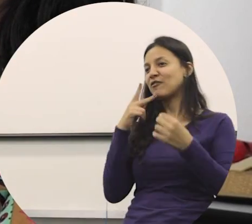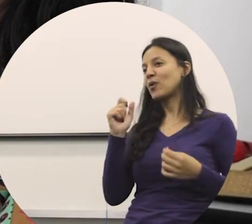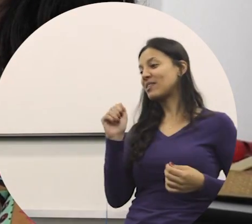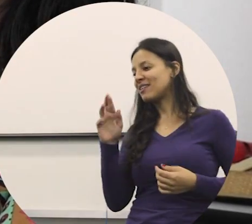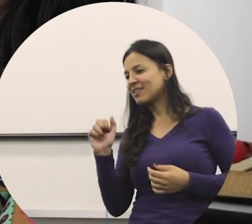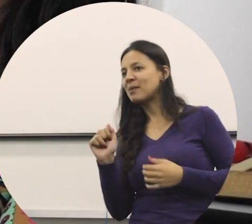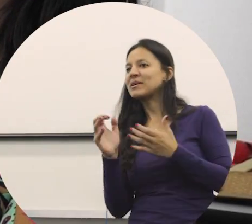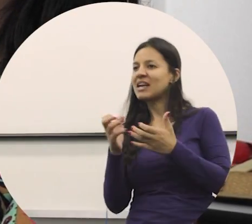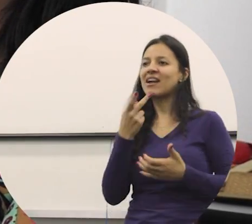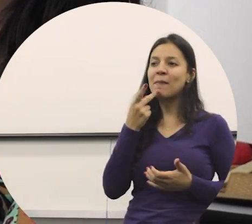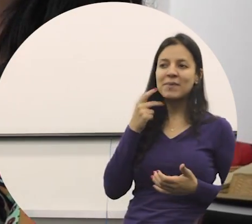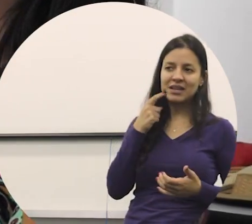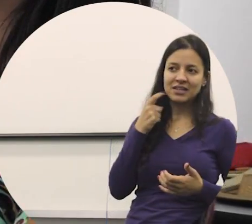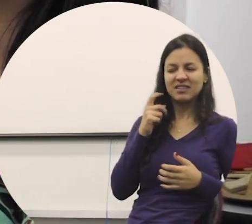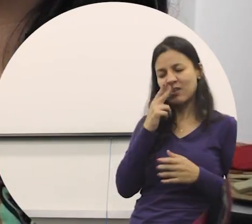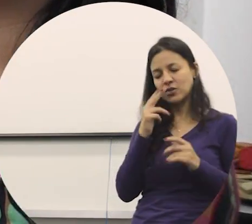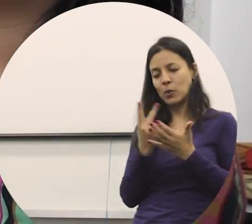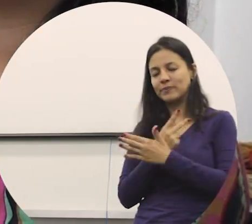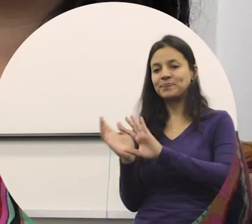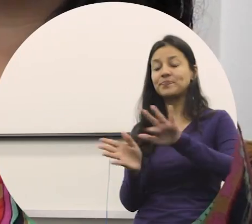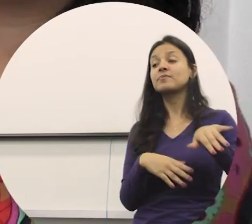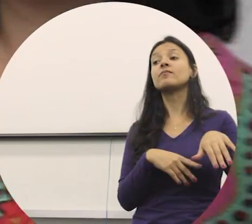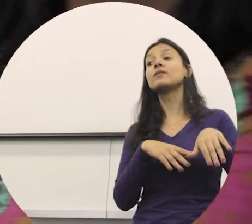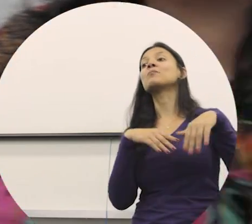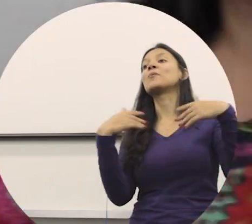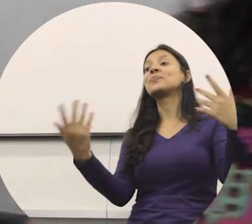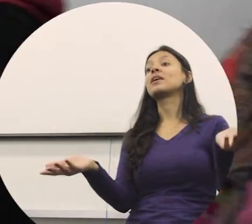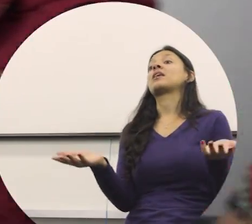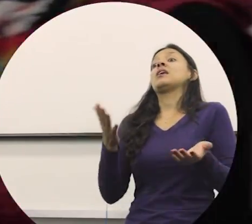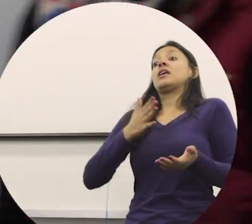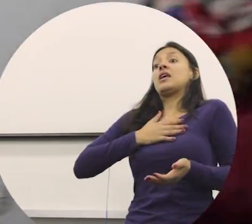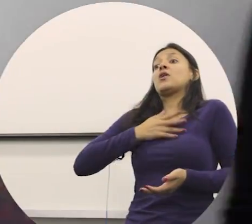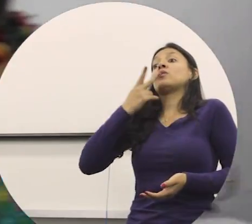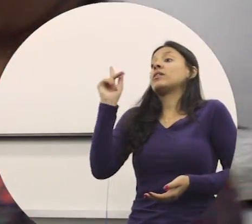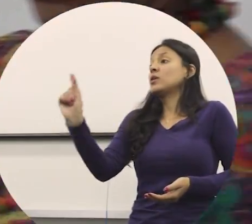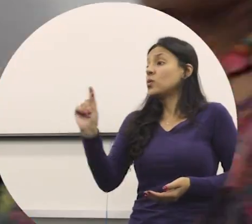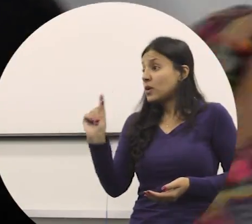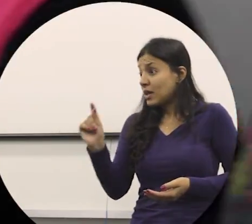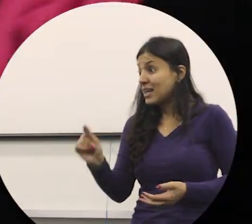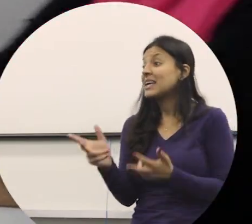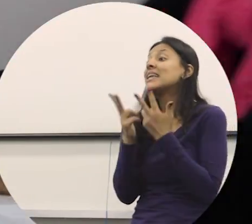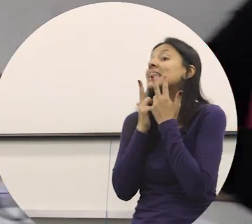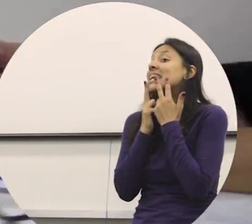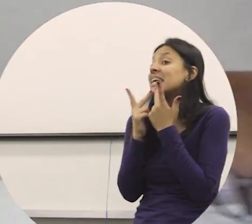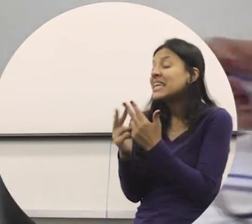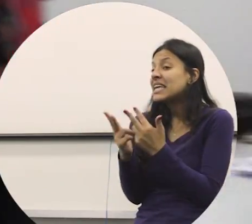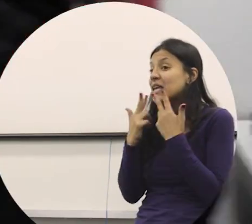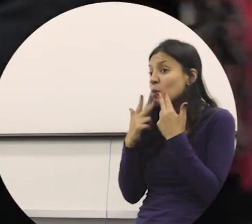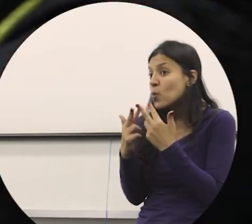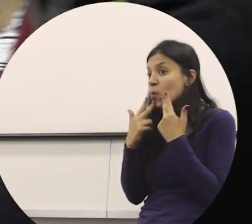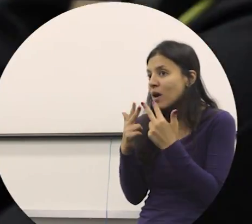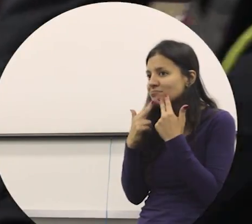o cerne daquilo que eu estou dizendo é que língua